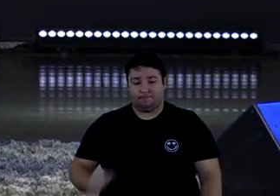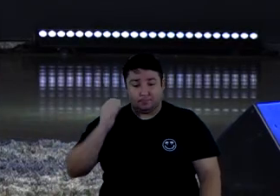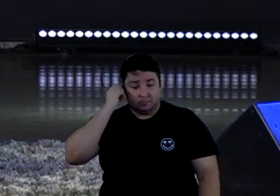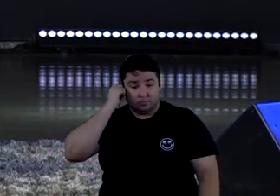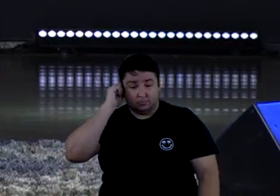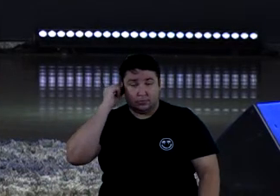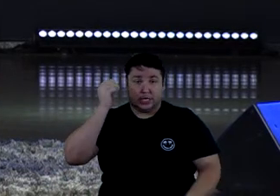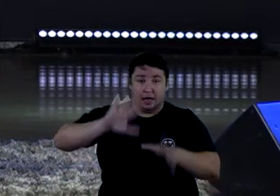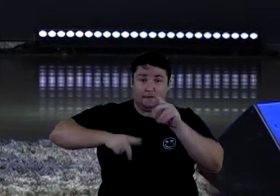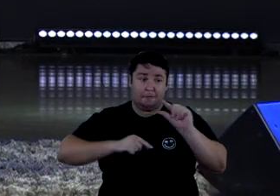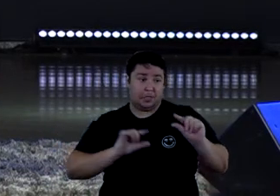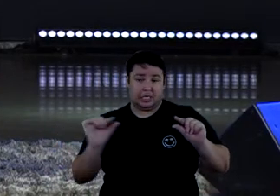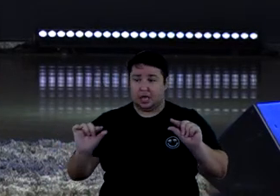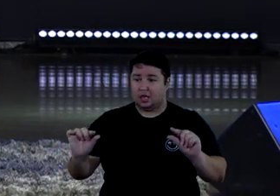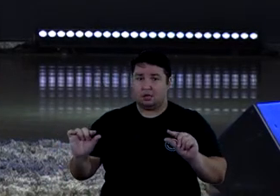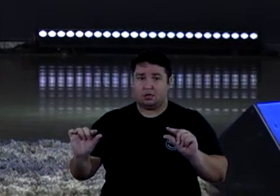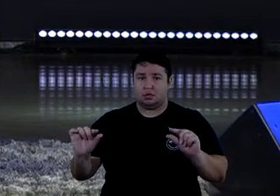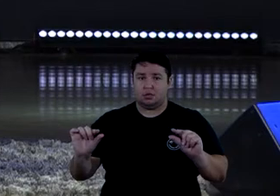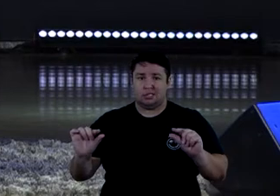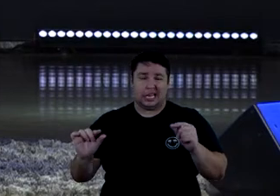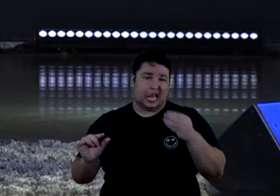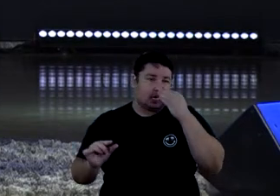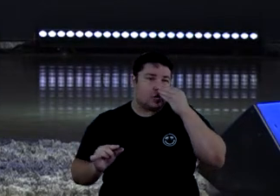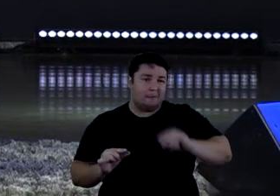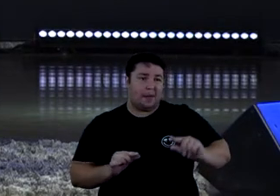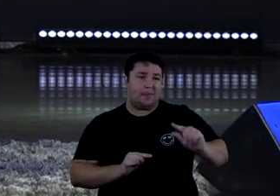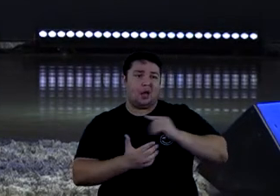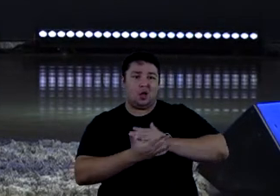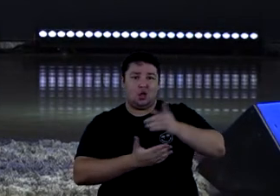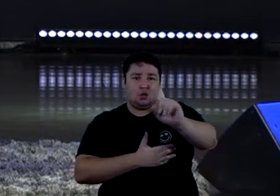Pode ser pequena, não despreze os pequenos começos.